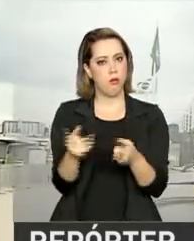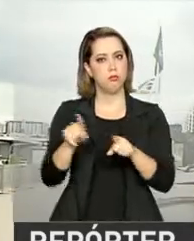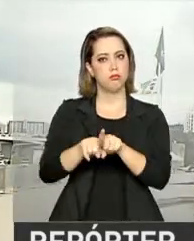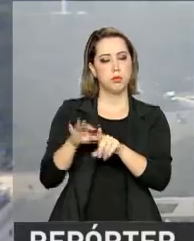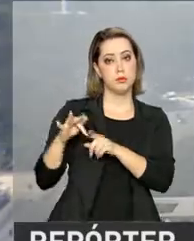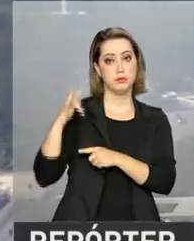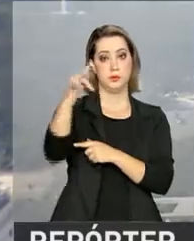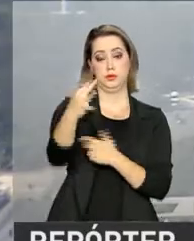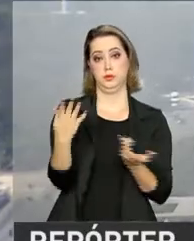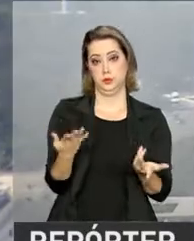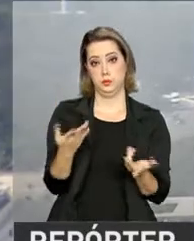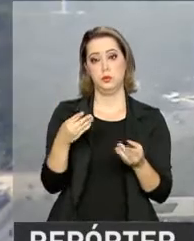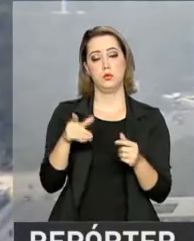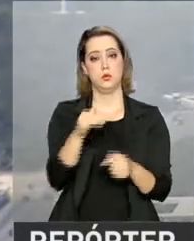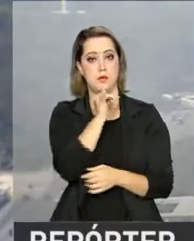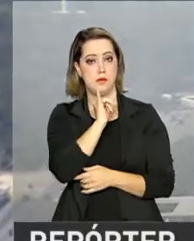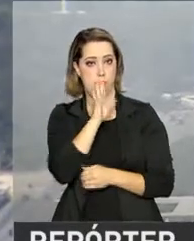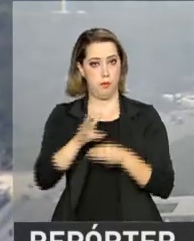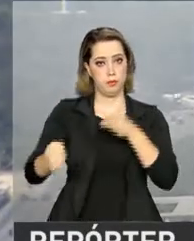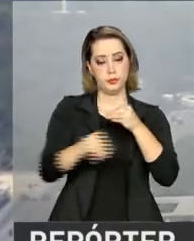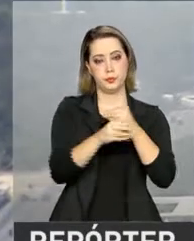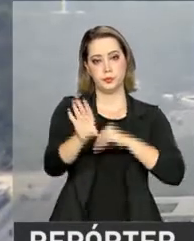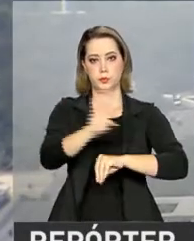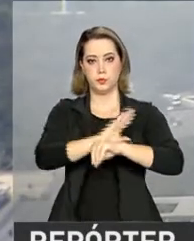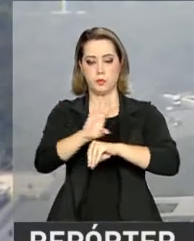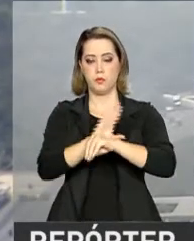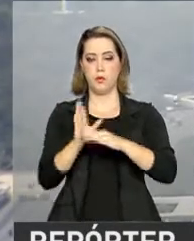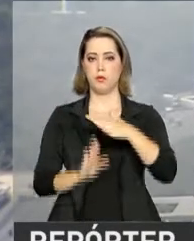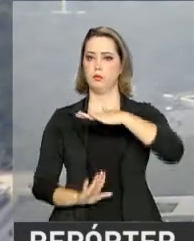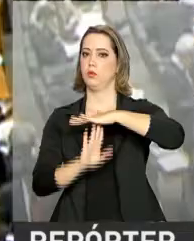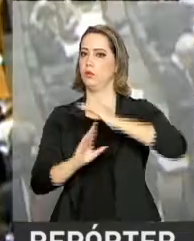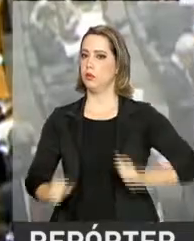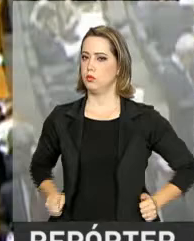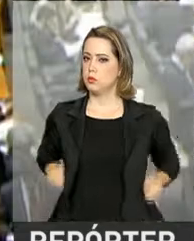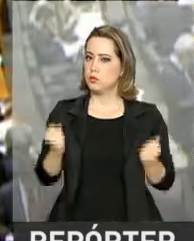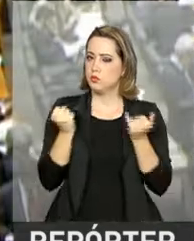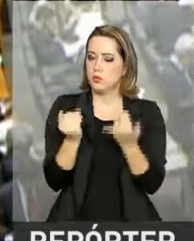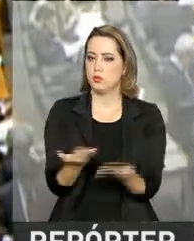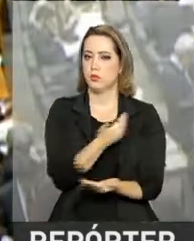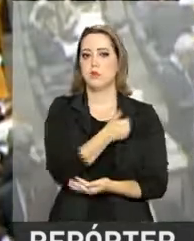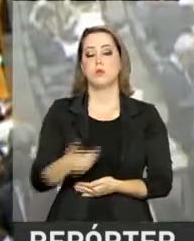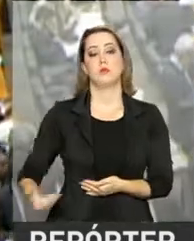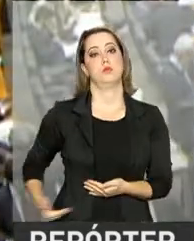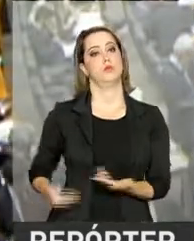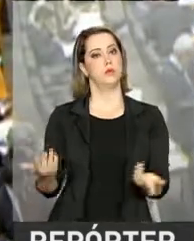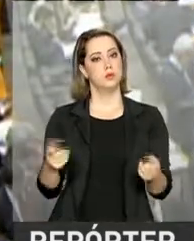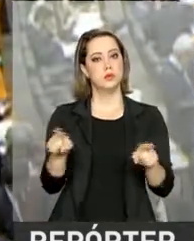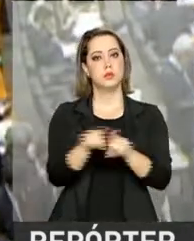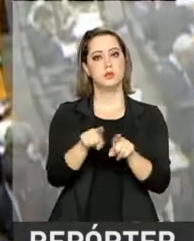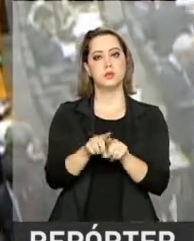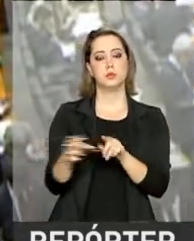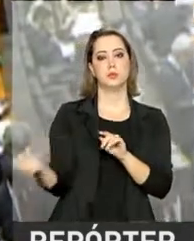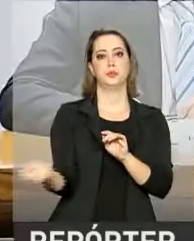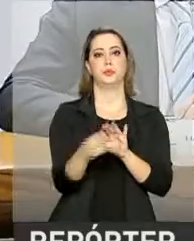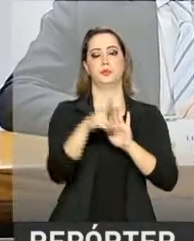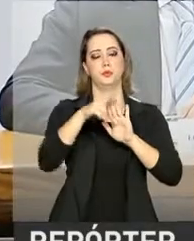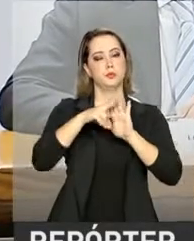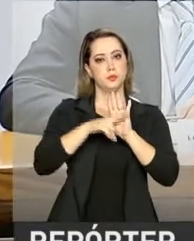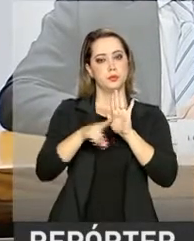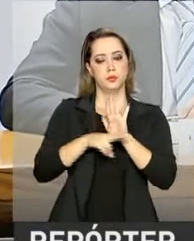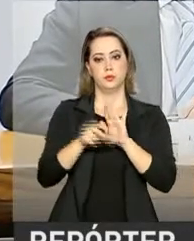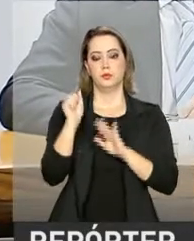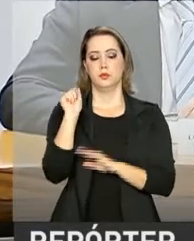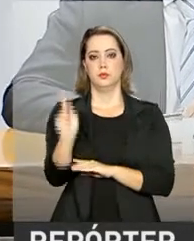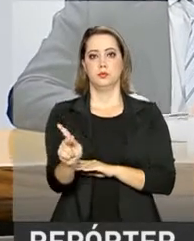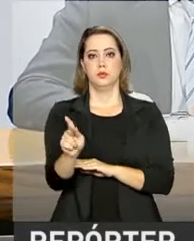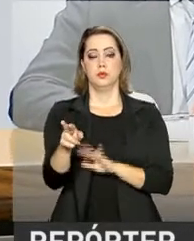como a emenda à constituição que estabeleceu um teto para os gastos públicos ea proposta de reforma da previdência o